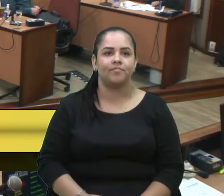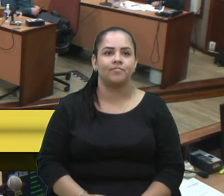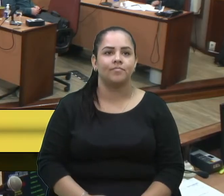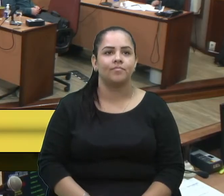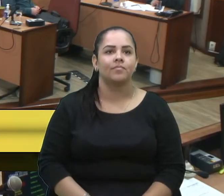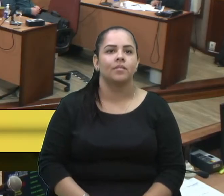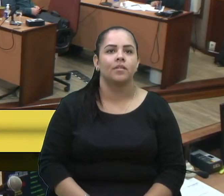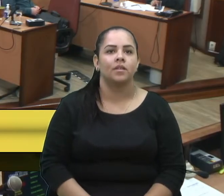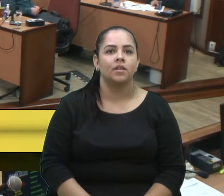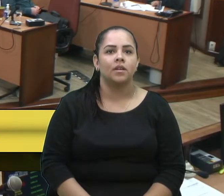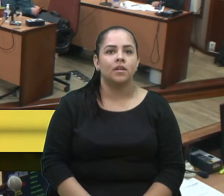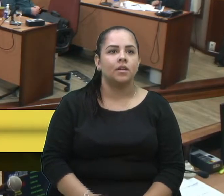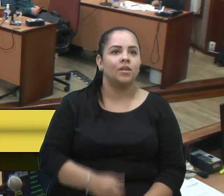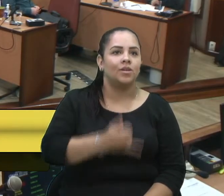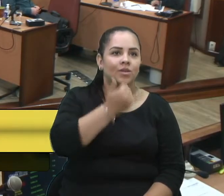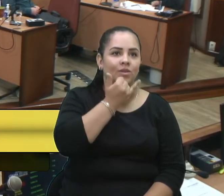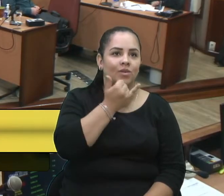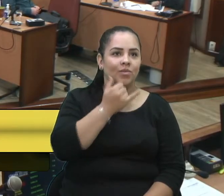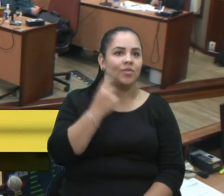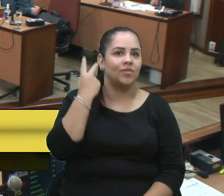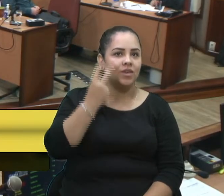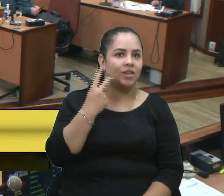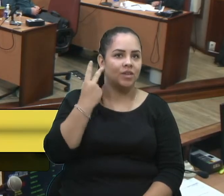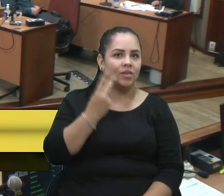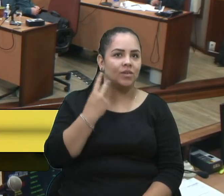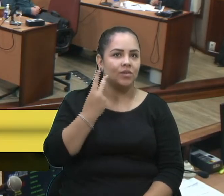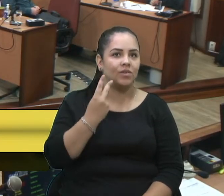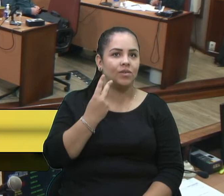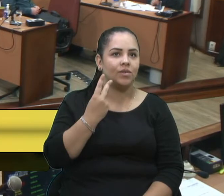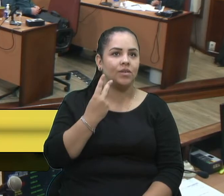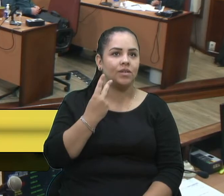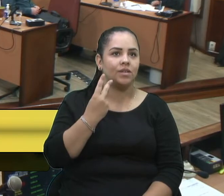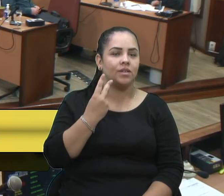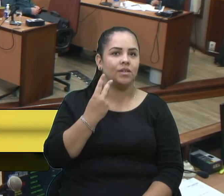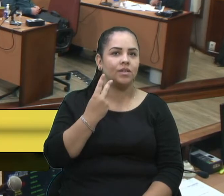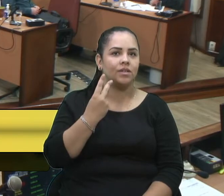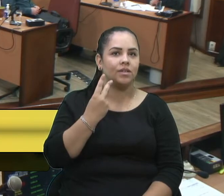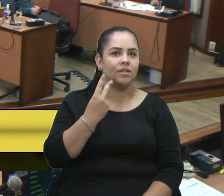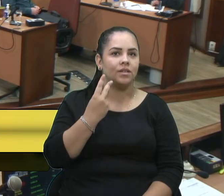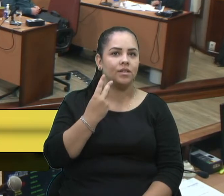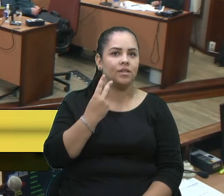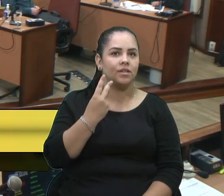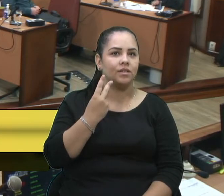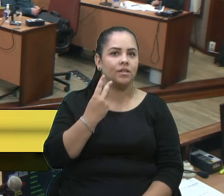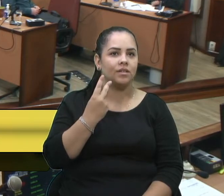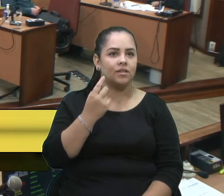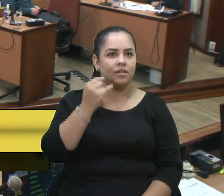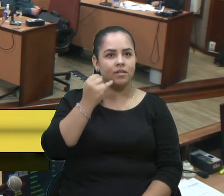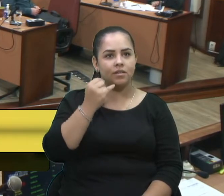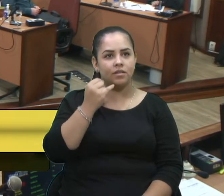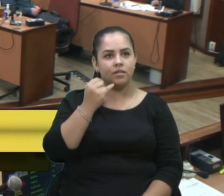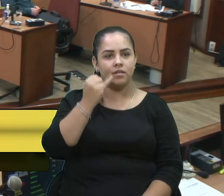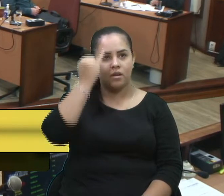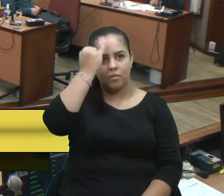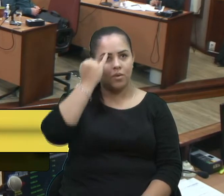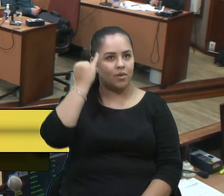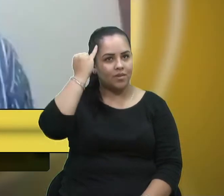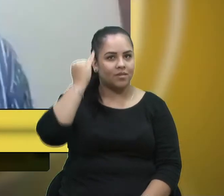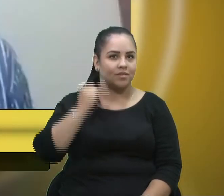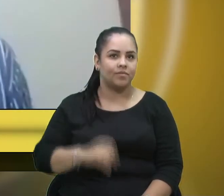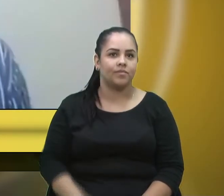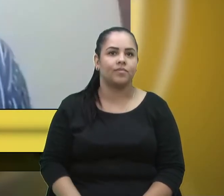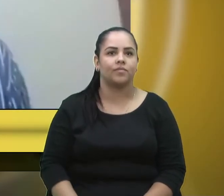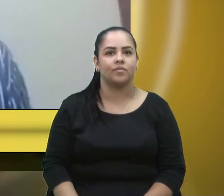D'Ambros, desculpa, primeiro D'Ambros, depois a Vossa Excelência Schalco. Por favor, vereador